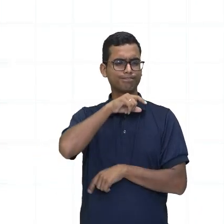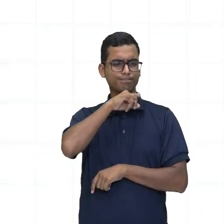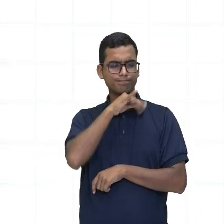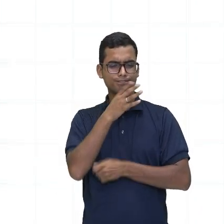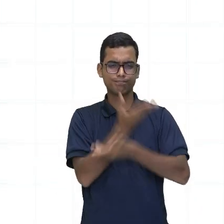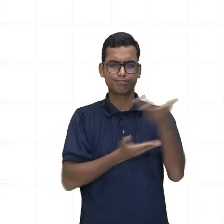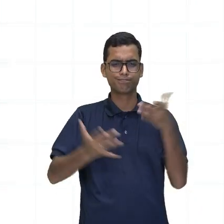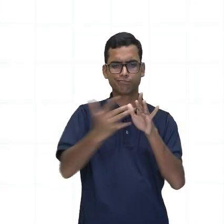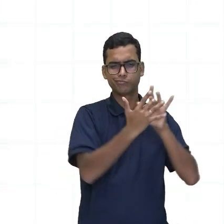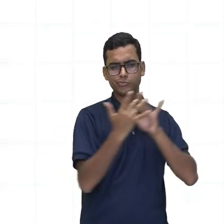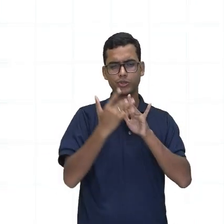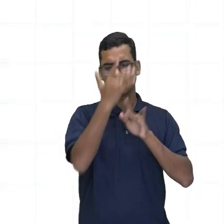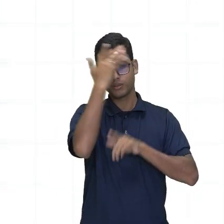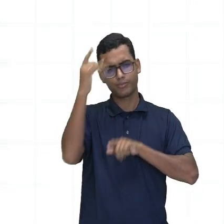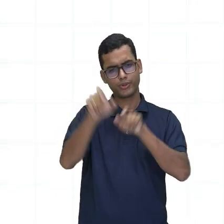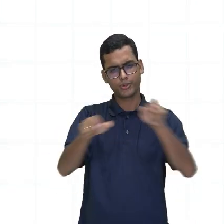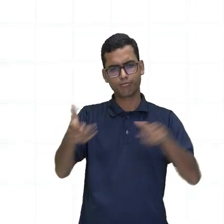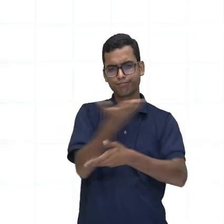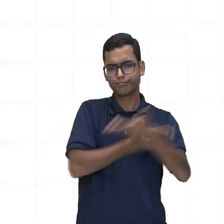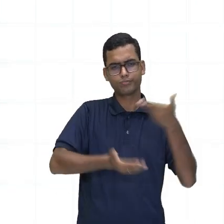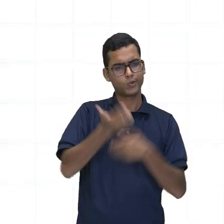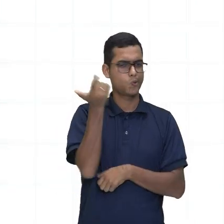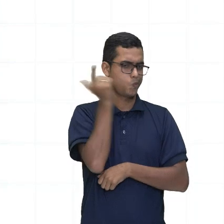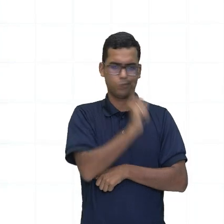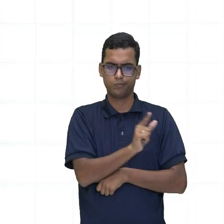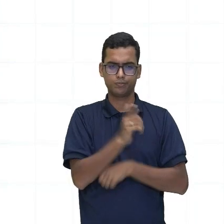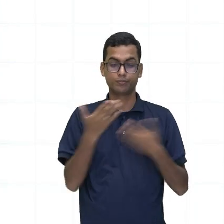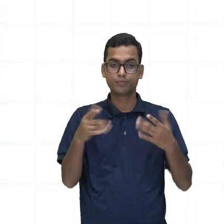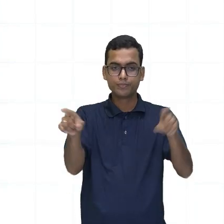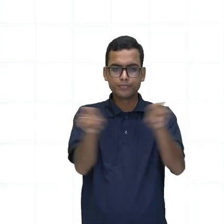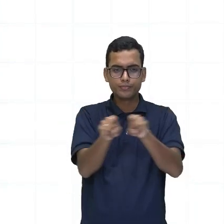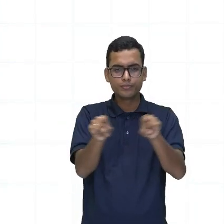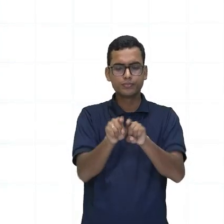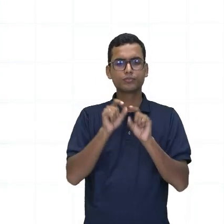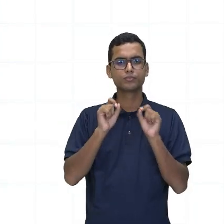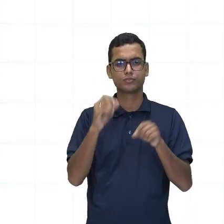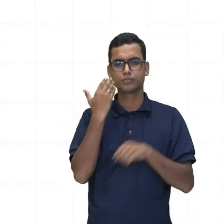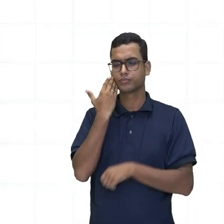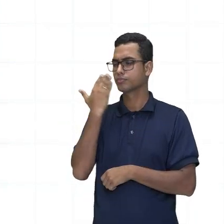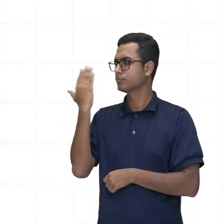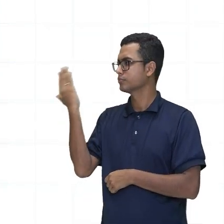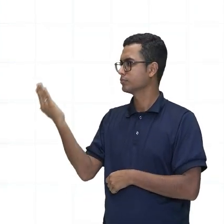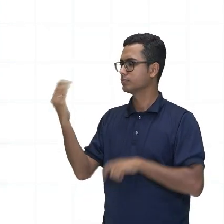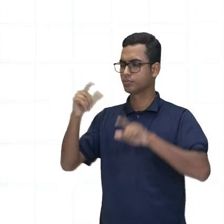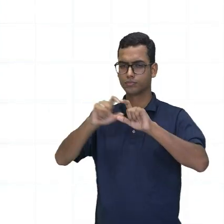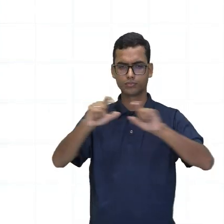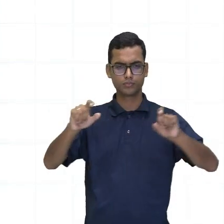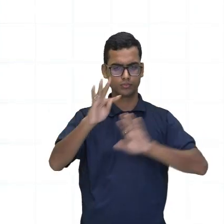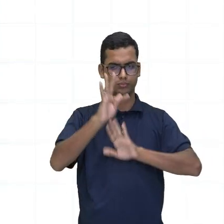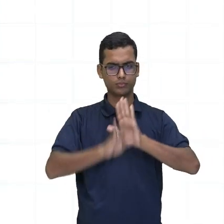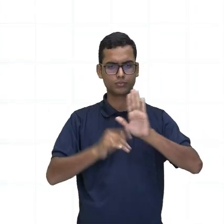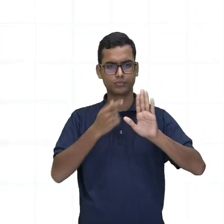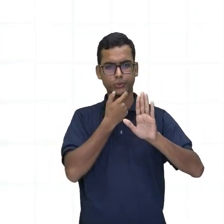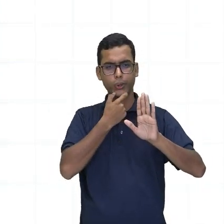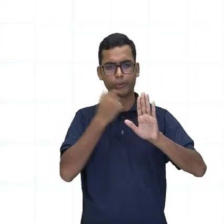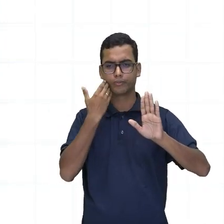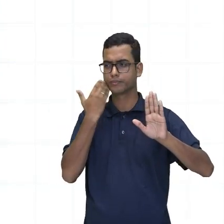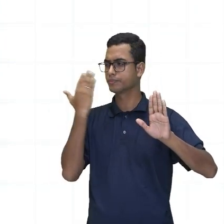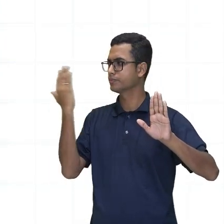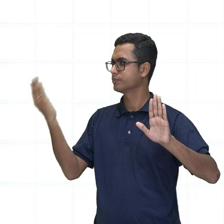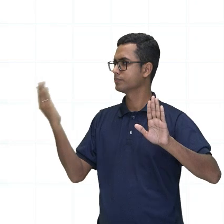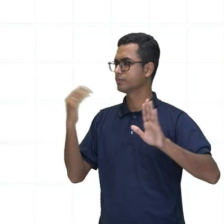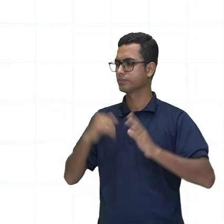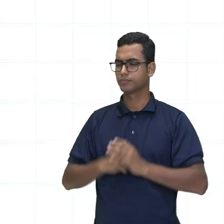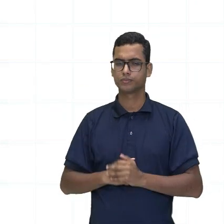screen time can lead to obesity, difficult focusing, and maintaining